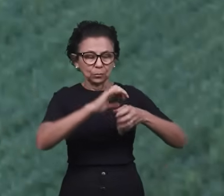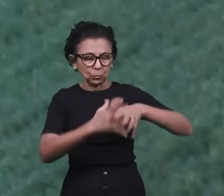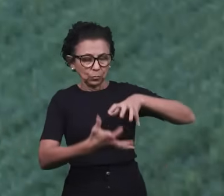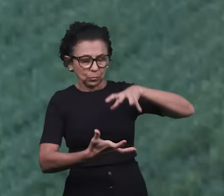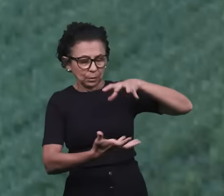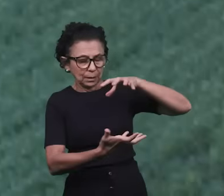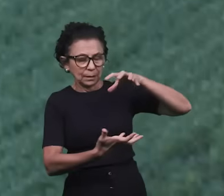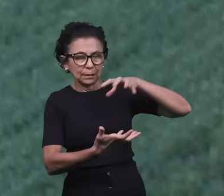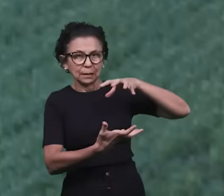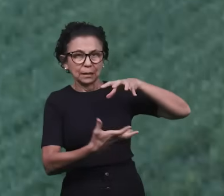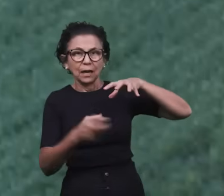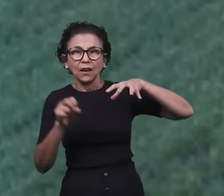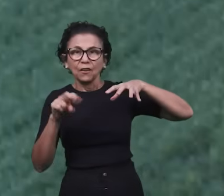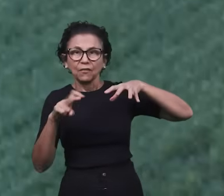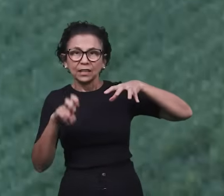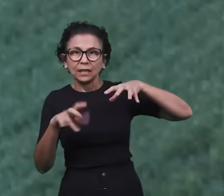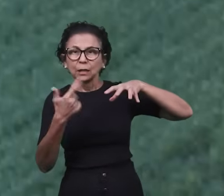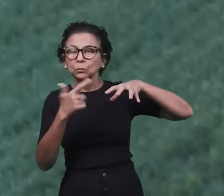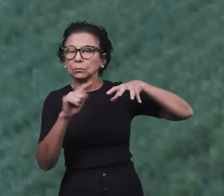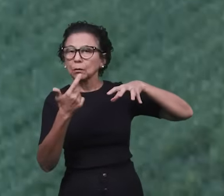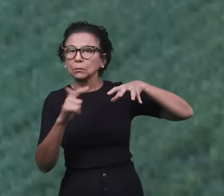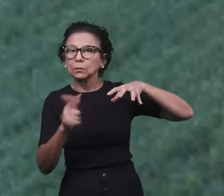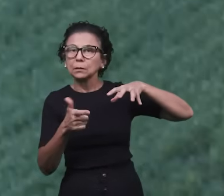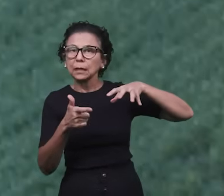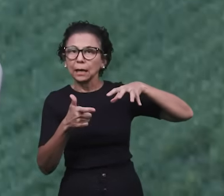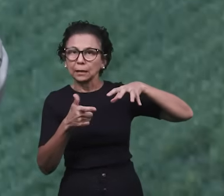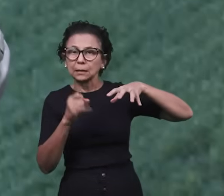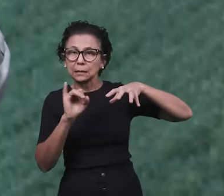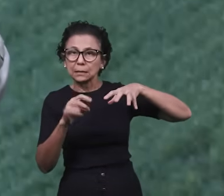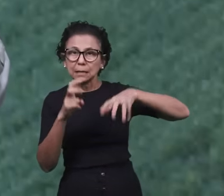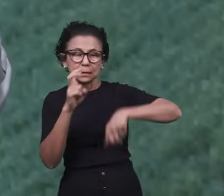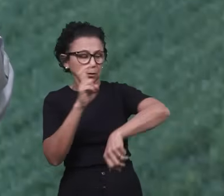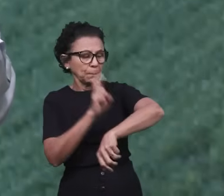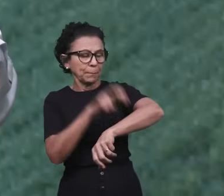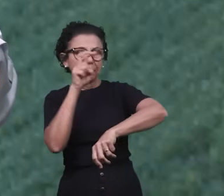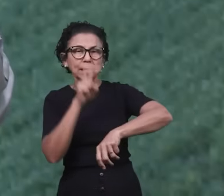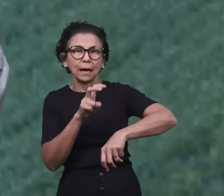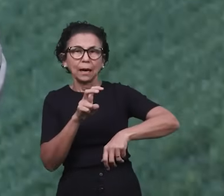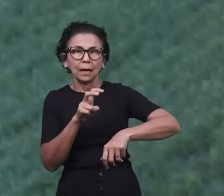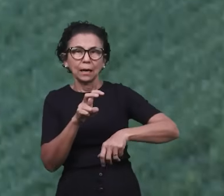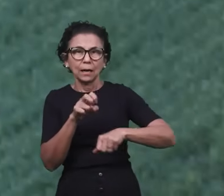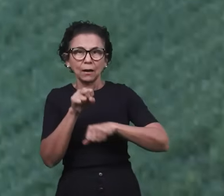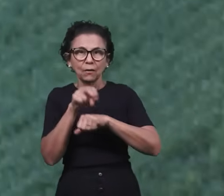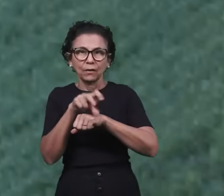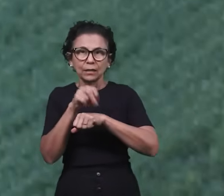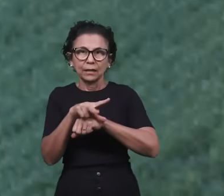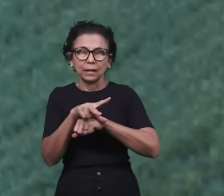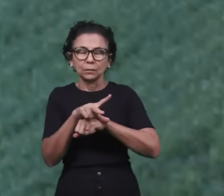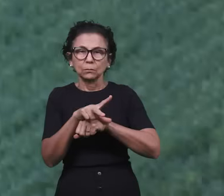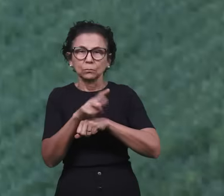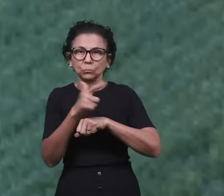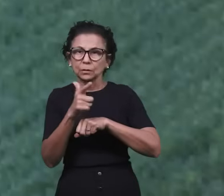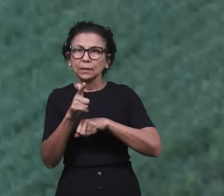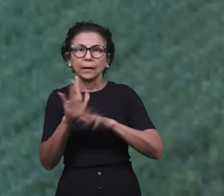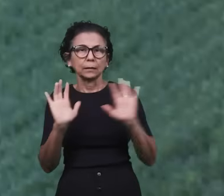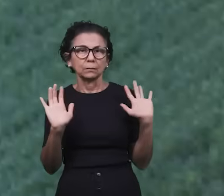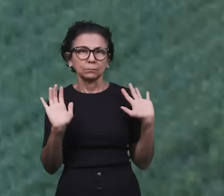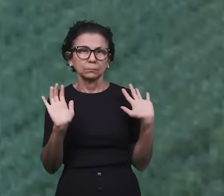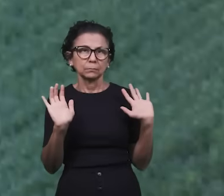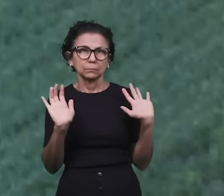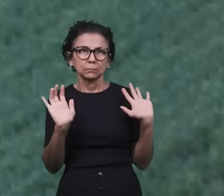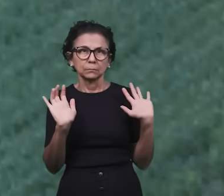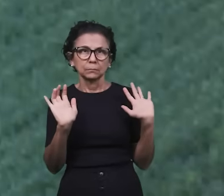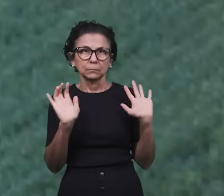da coisa. Você viu que nós chegamos numa colmeia assim, olhamos, tem um monte de abelhinha, tudo olhando assim, aquela expectativa ali. Aquela ali são as